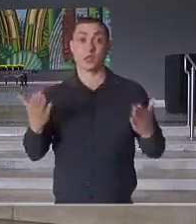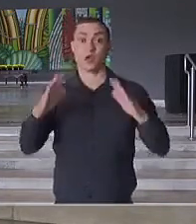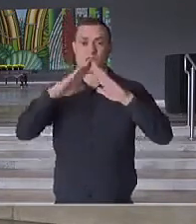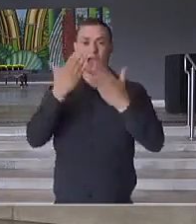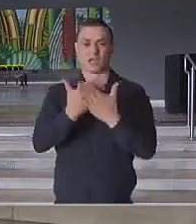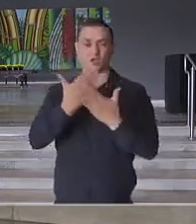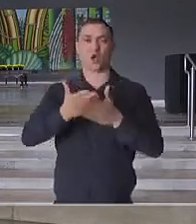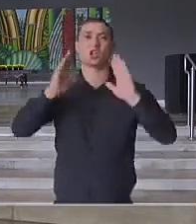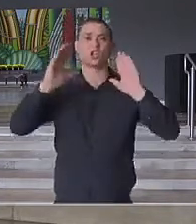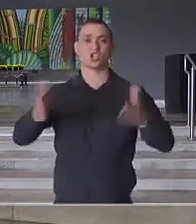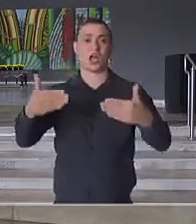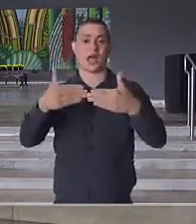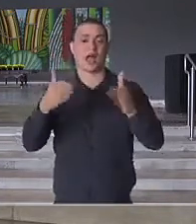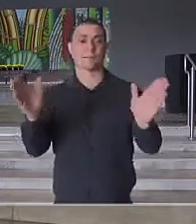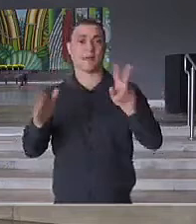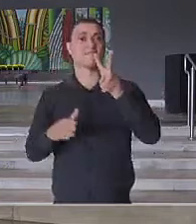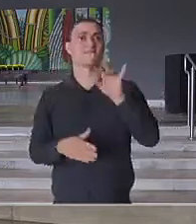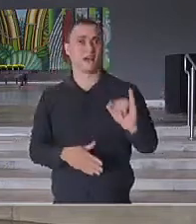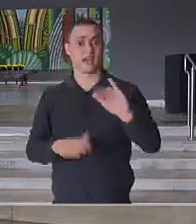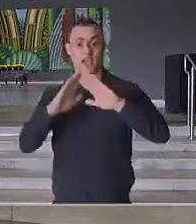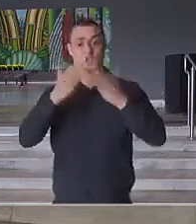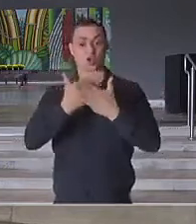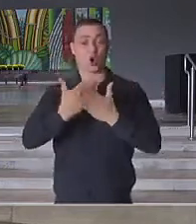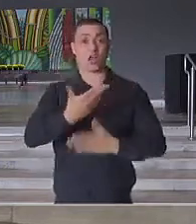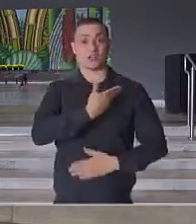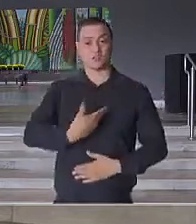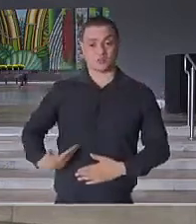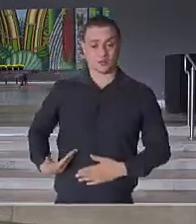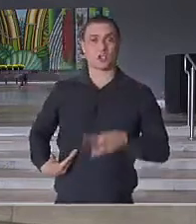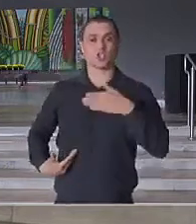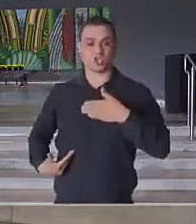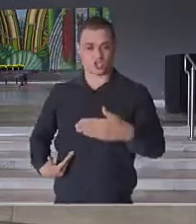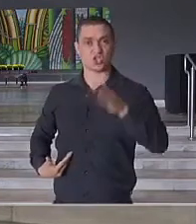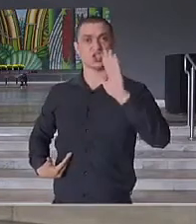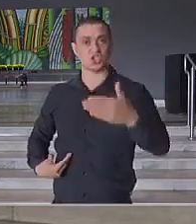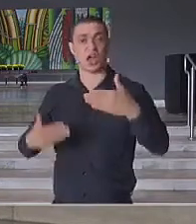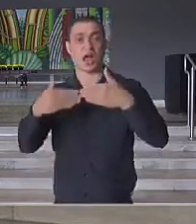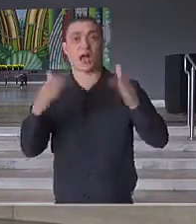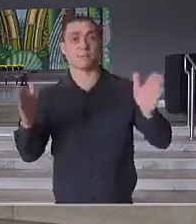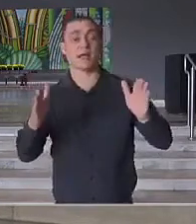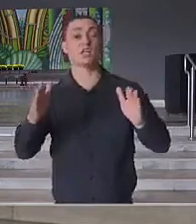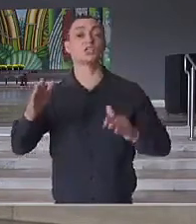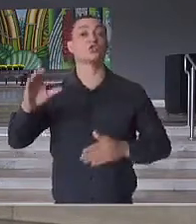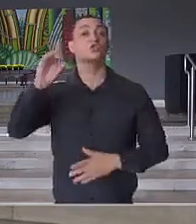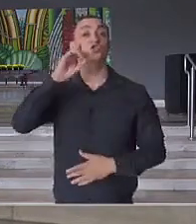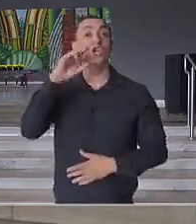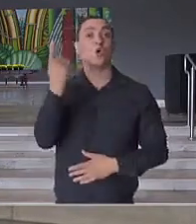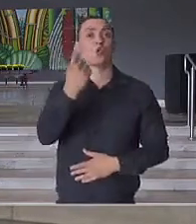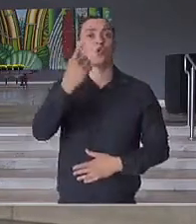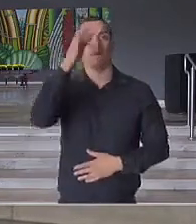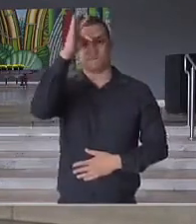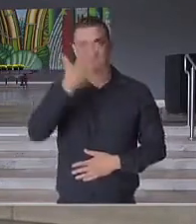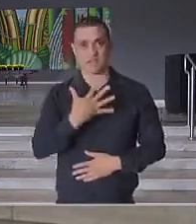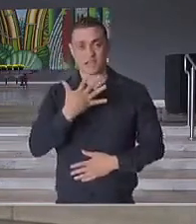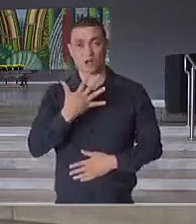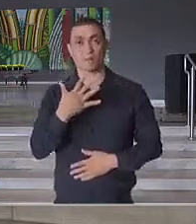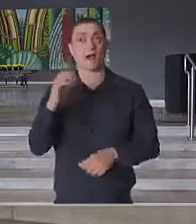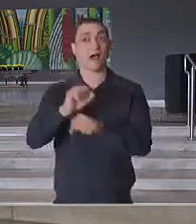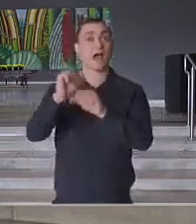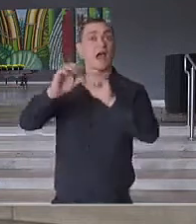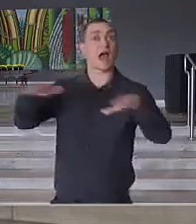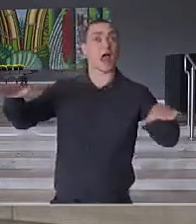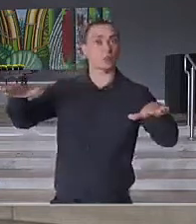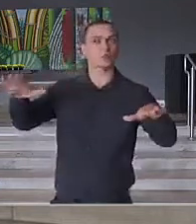já estarão abertas, as escolas estaduais já estarão abertas a partir do dia 1º de fevereiro, para receber os alunos que